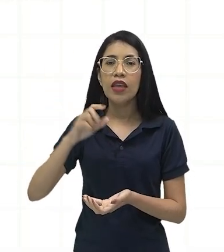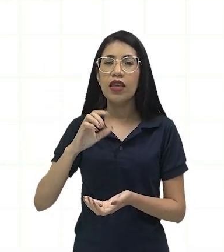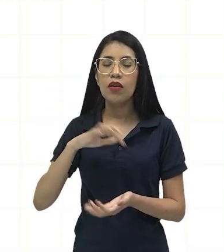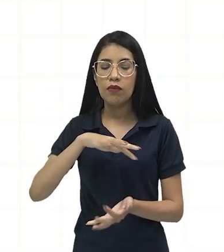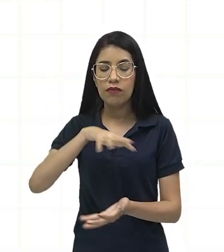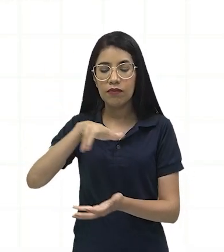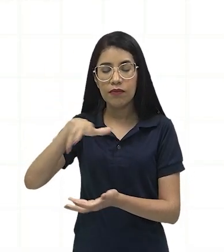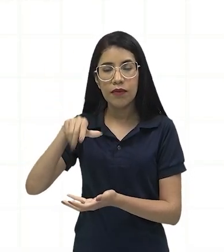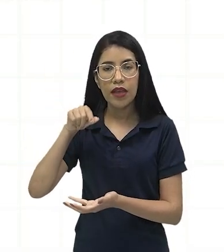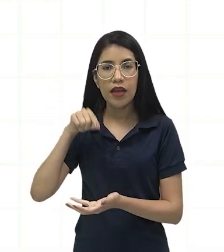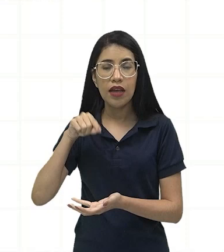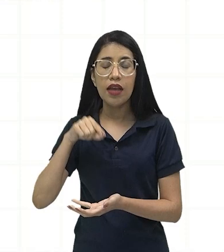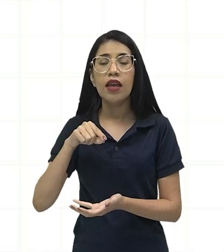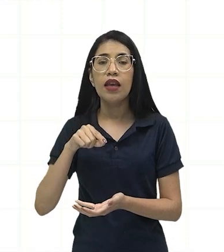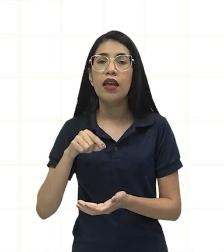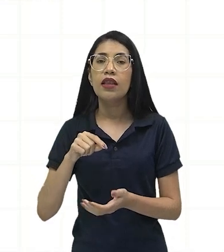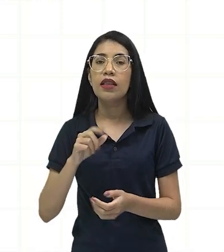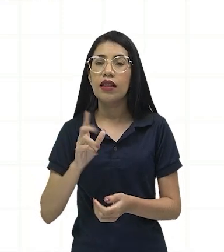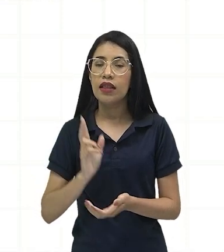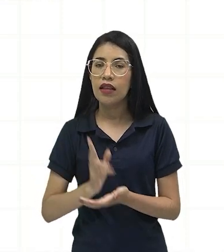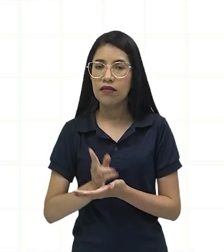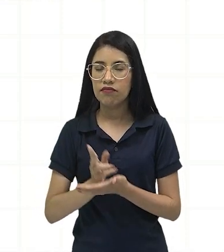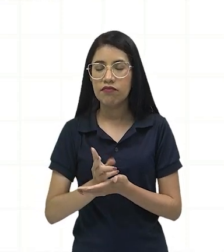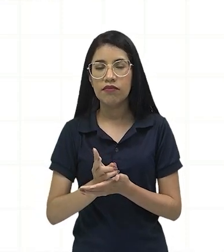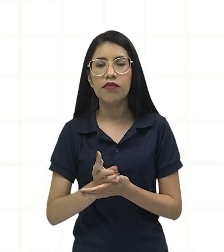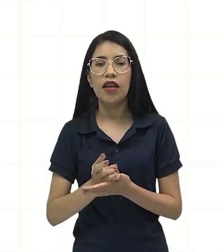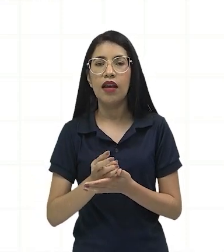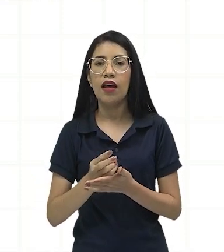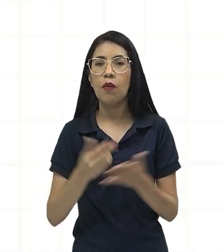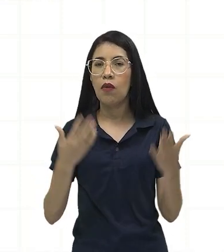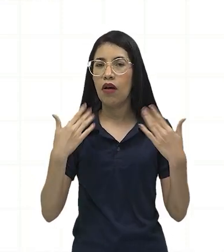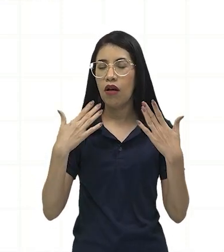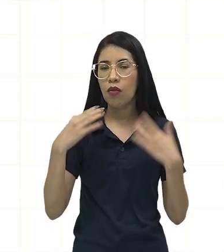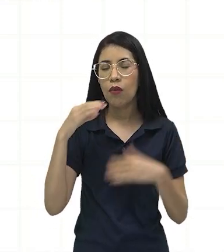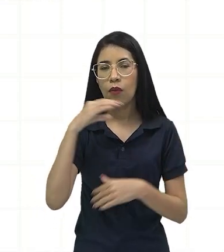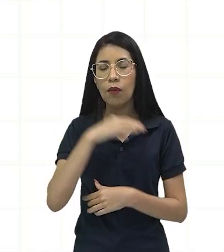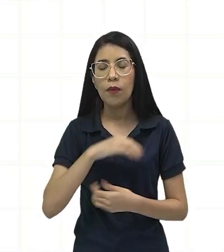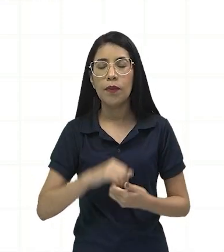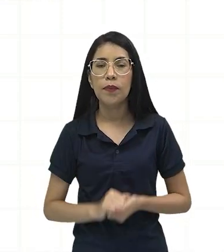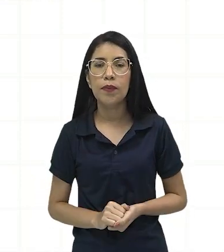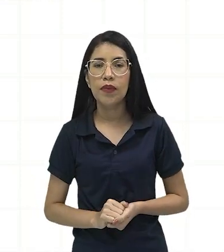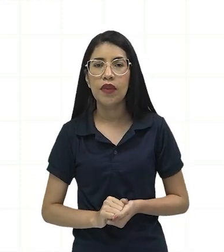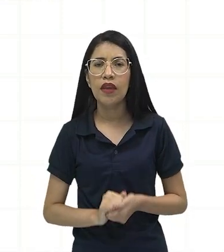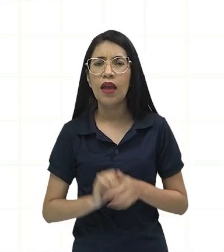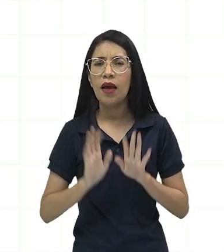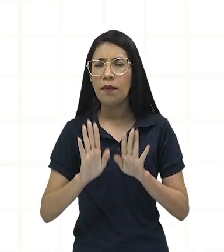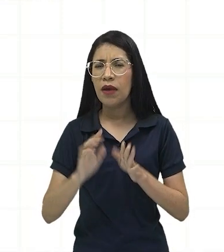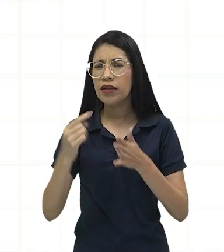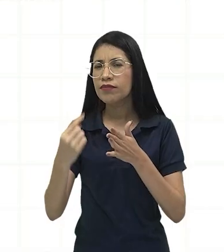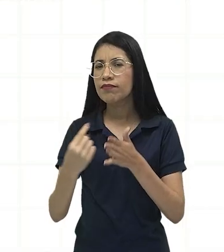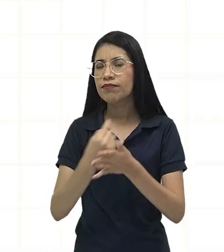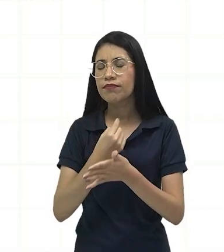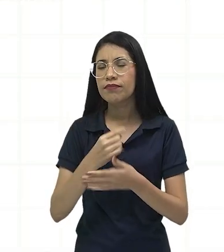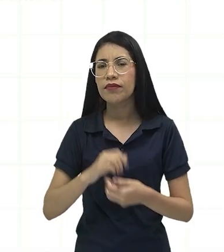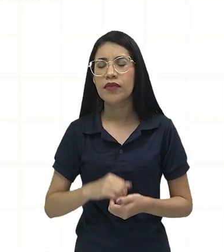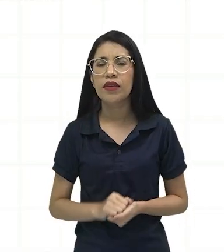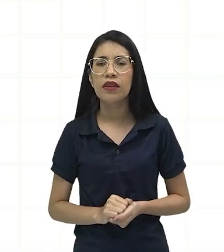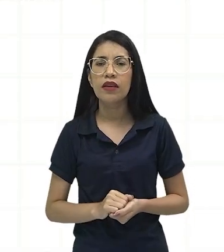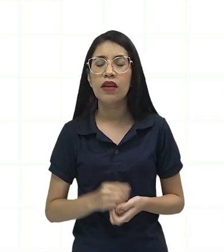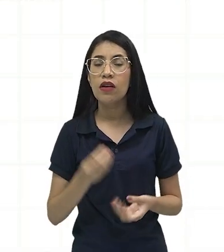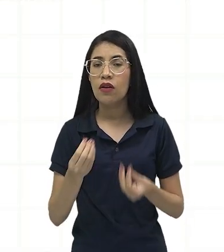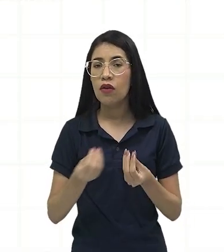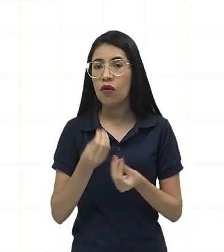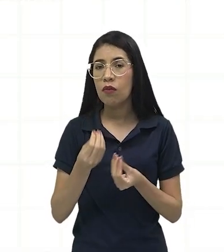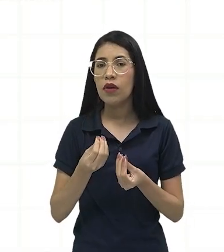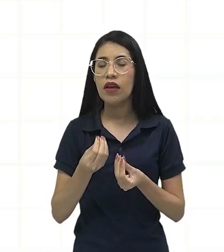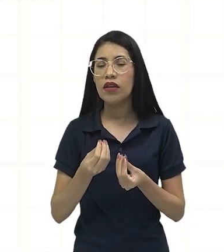nosso planeta fica aquecido. Mas, professora, aí você vai perguntar, como é que a senhora diz